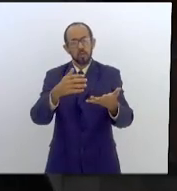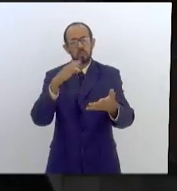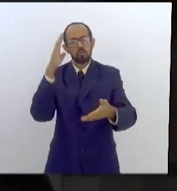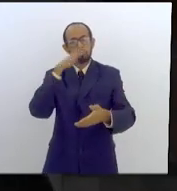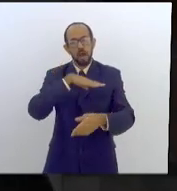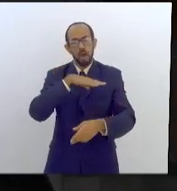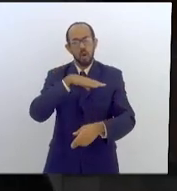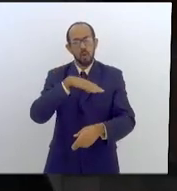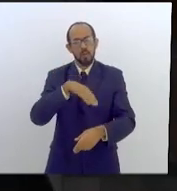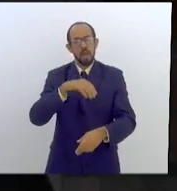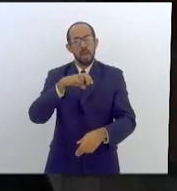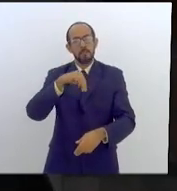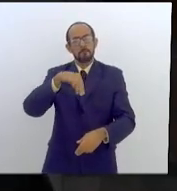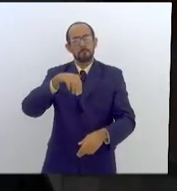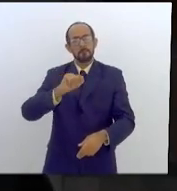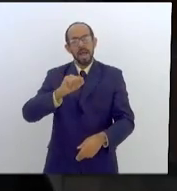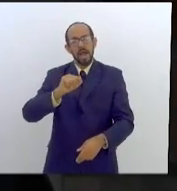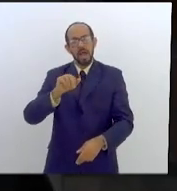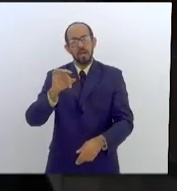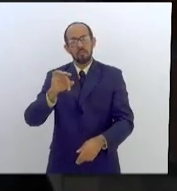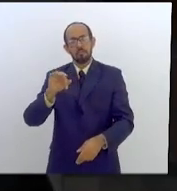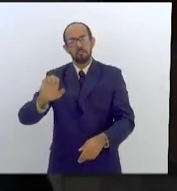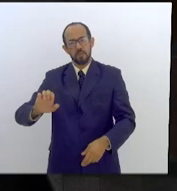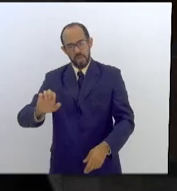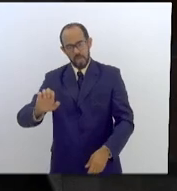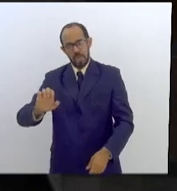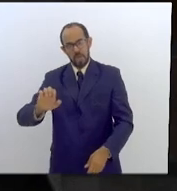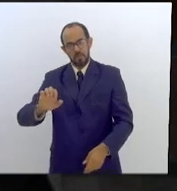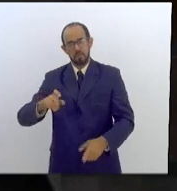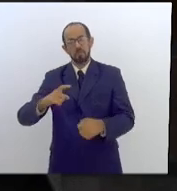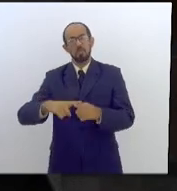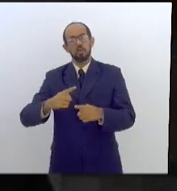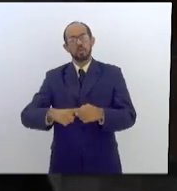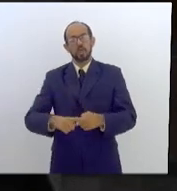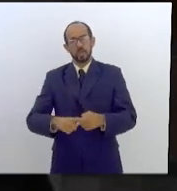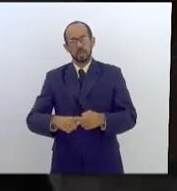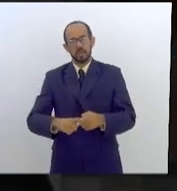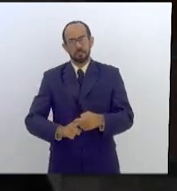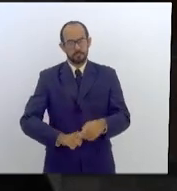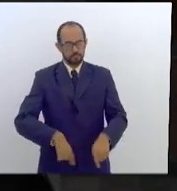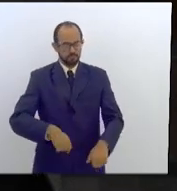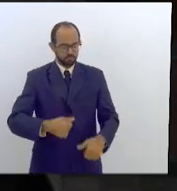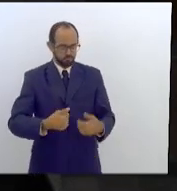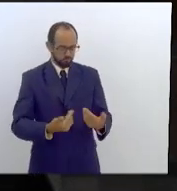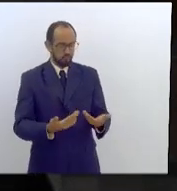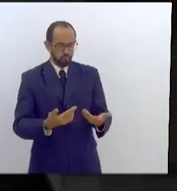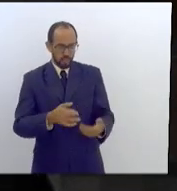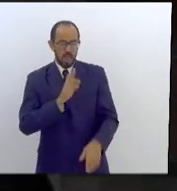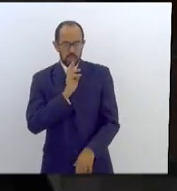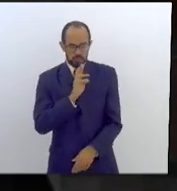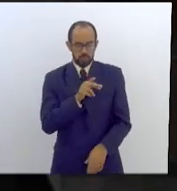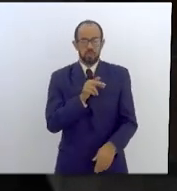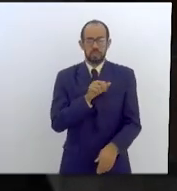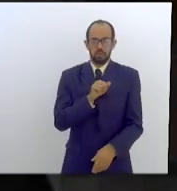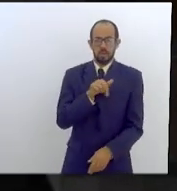porque no contra argumento o Ministro Alexandre Moraes